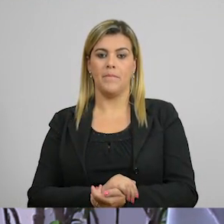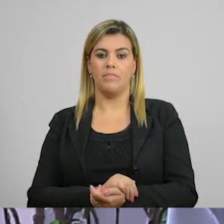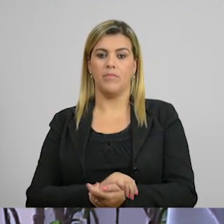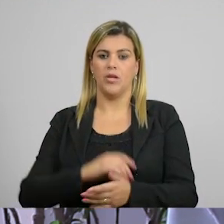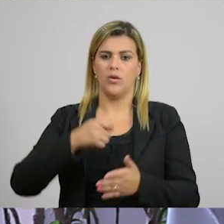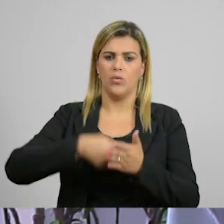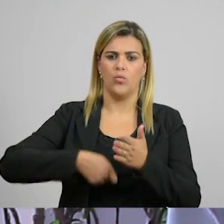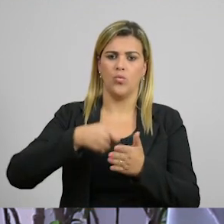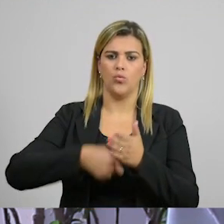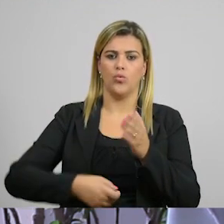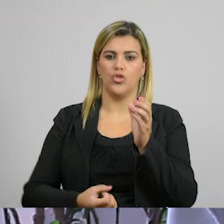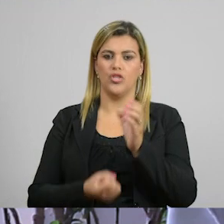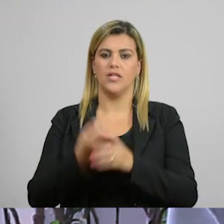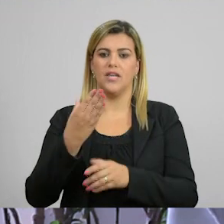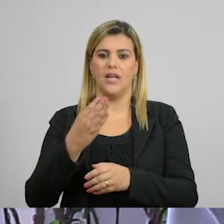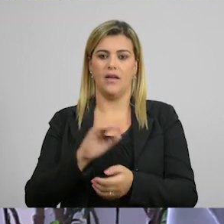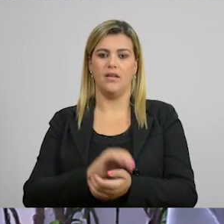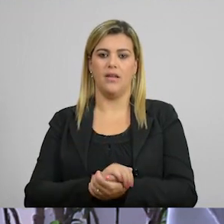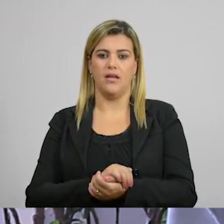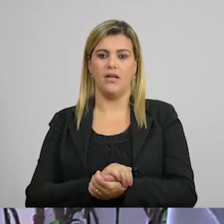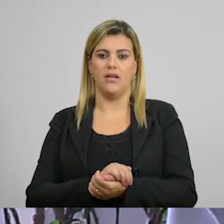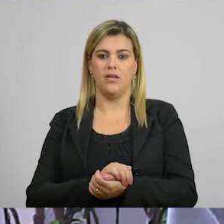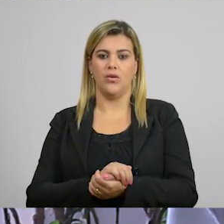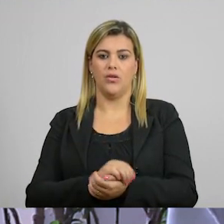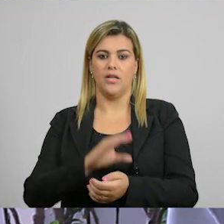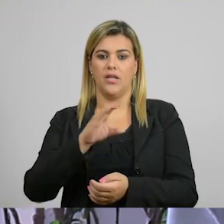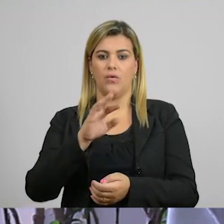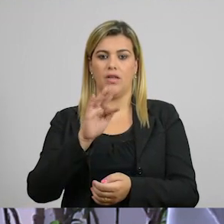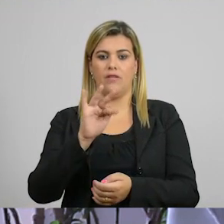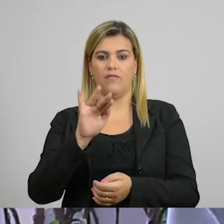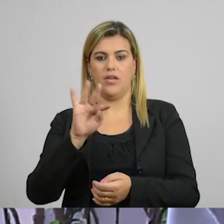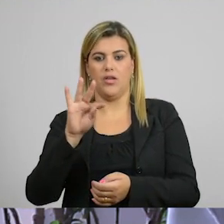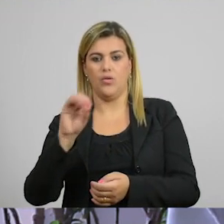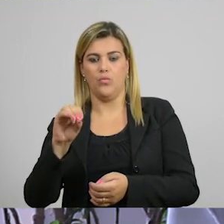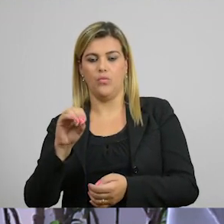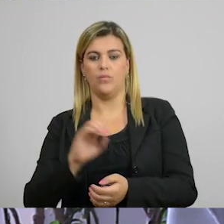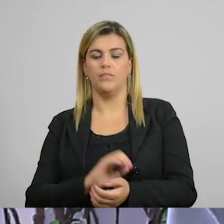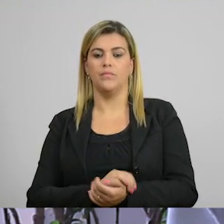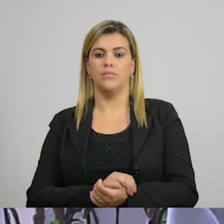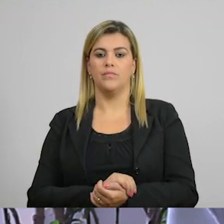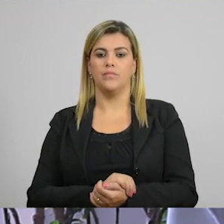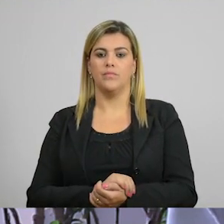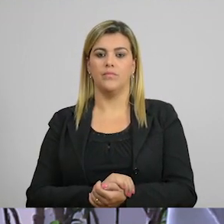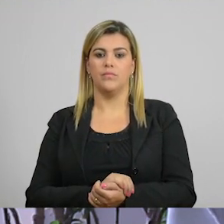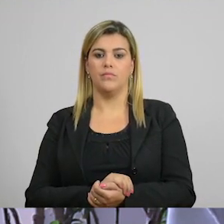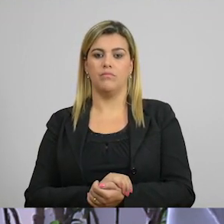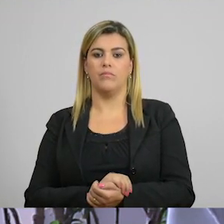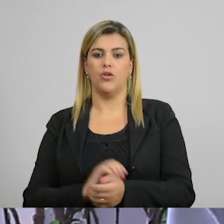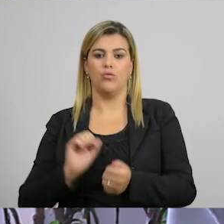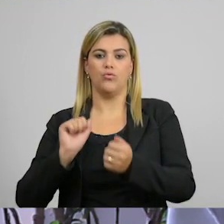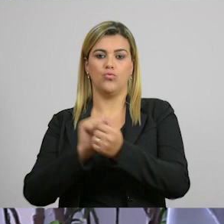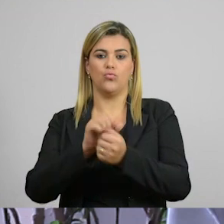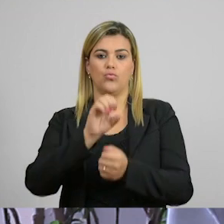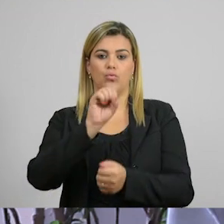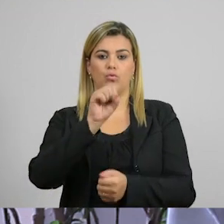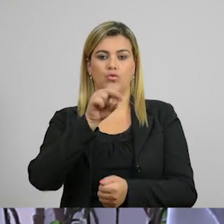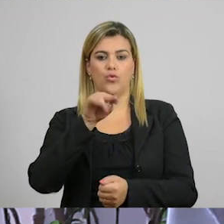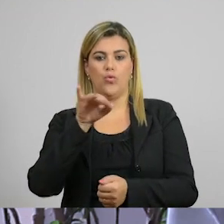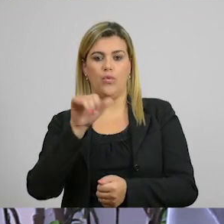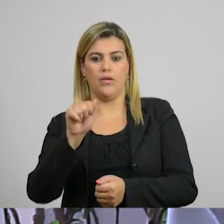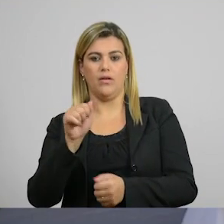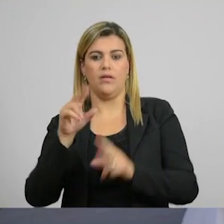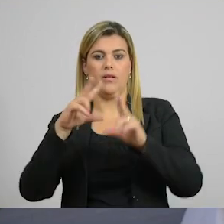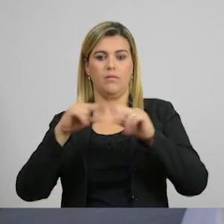a gente começou a batalhar a criação do COFITO e os CREFITOS. Aí eu ia com a Sônia